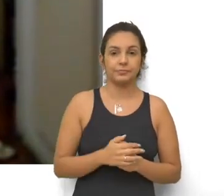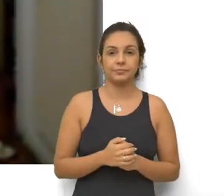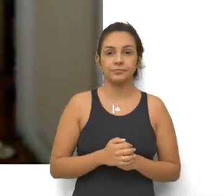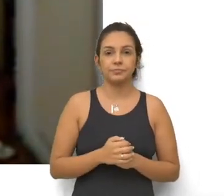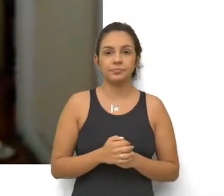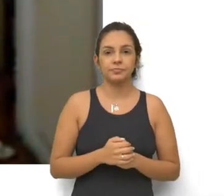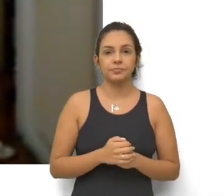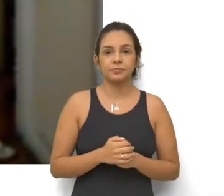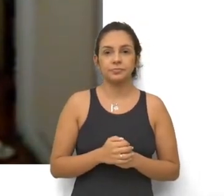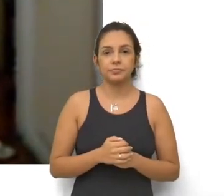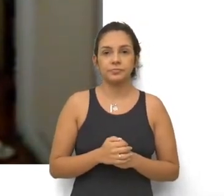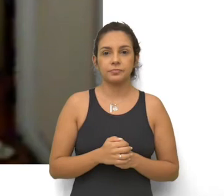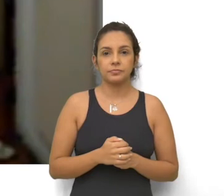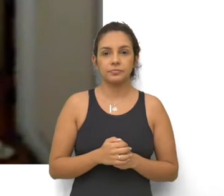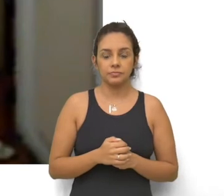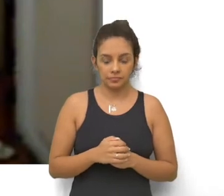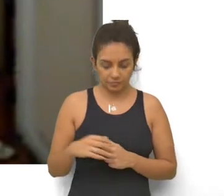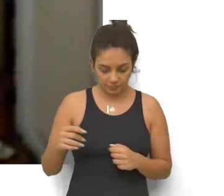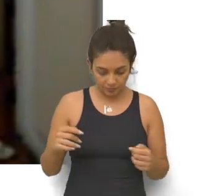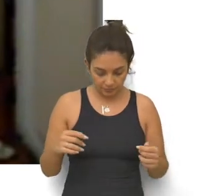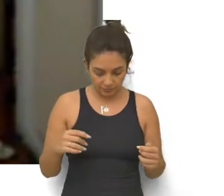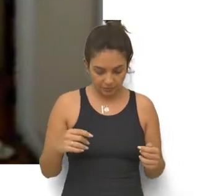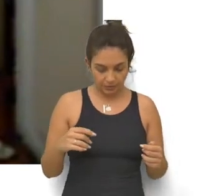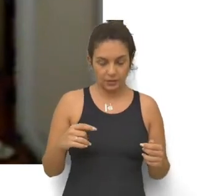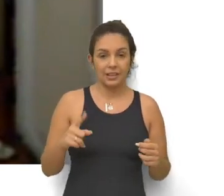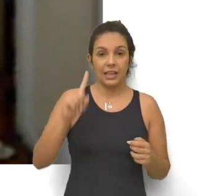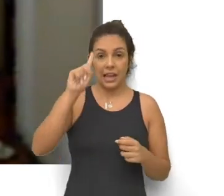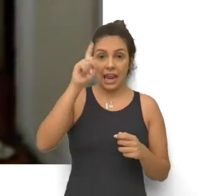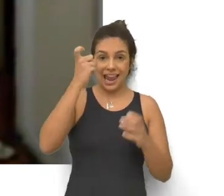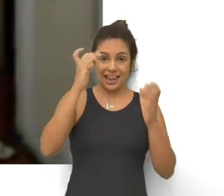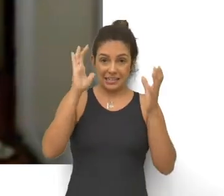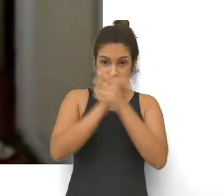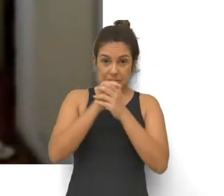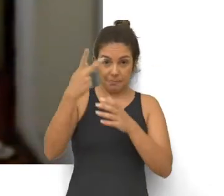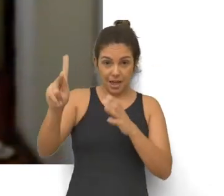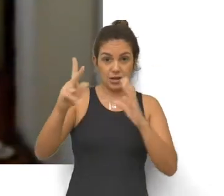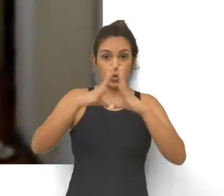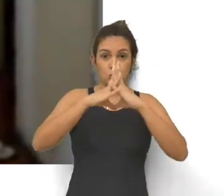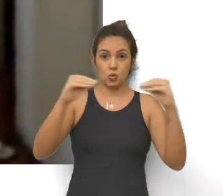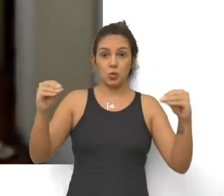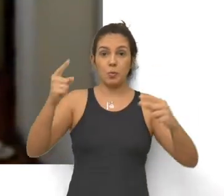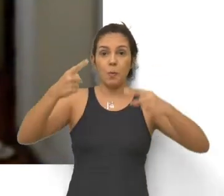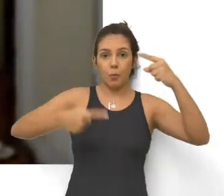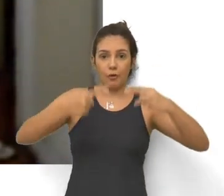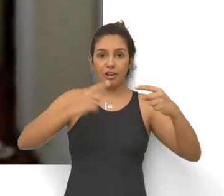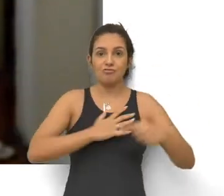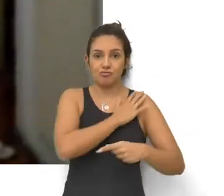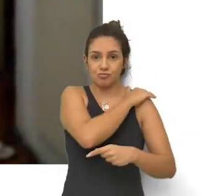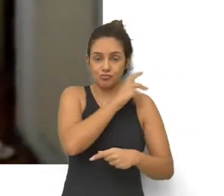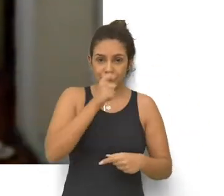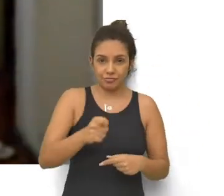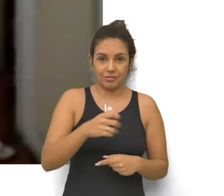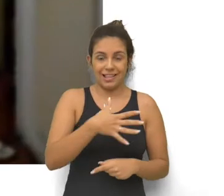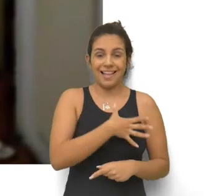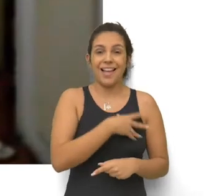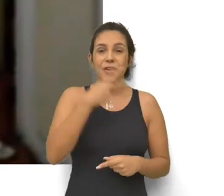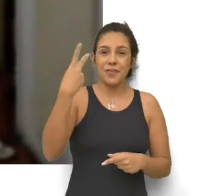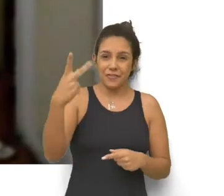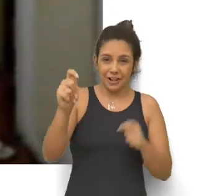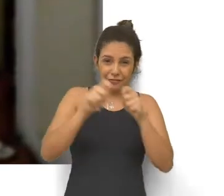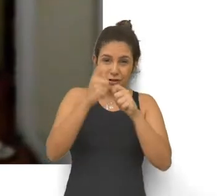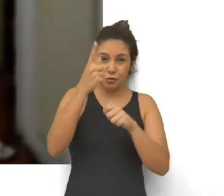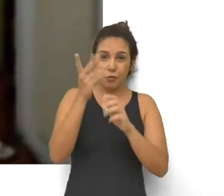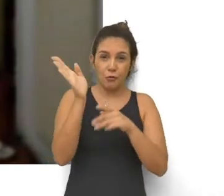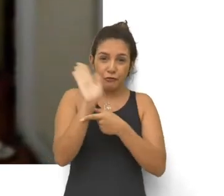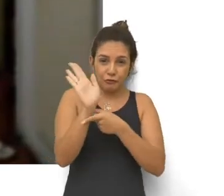Maria Moraes, o ex-marido dela é um desaparecido político, e ela também foi presa. E a filha dela fez um filme lindo que